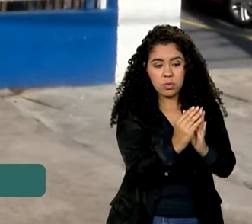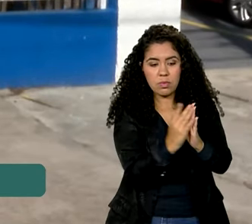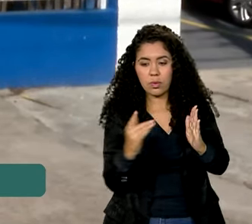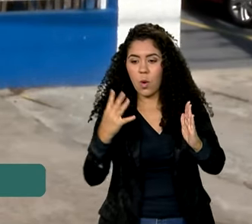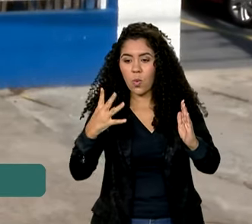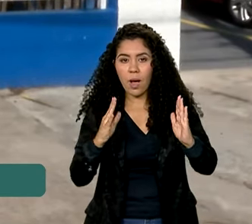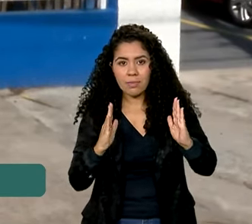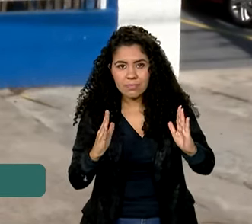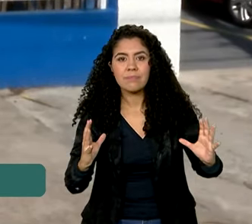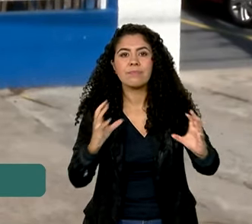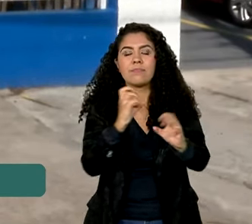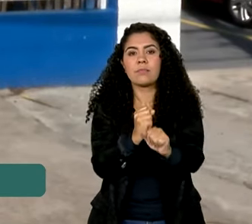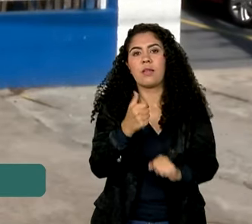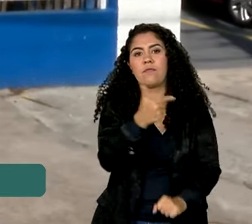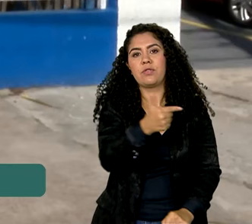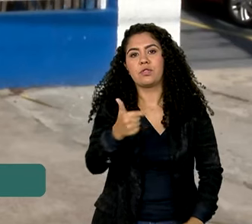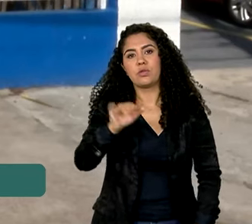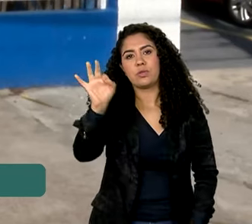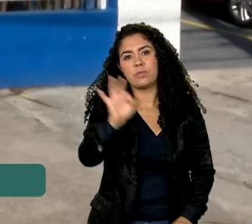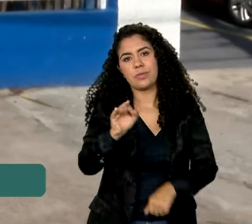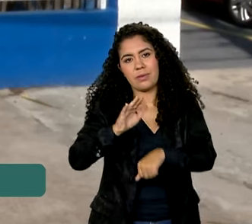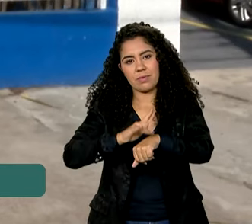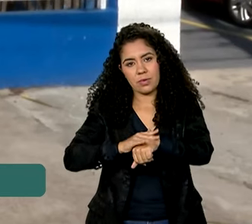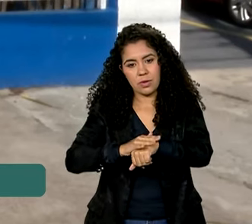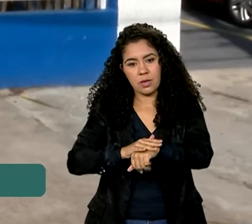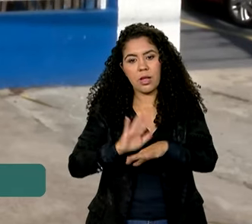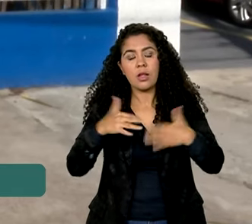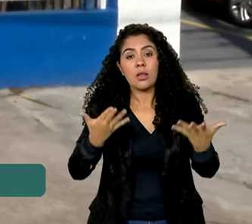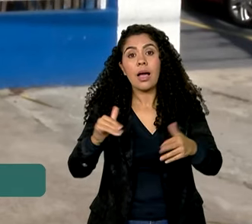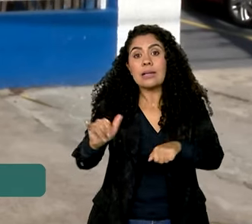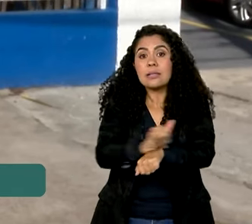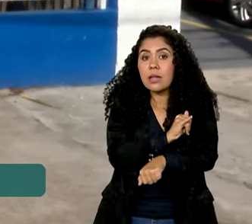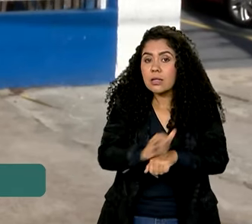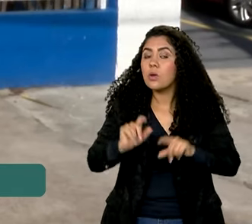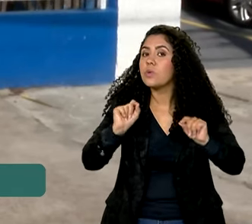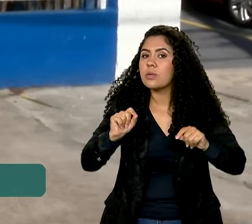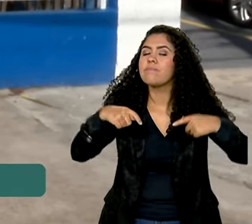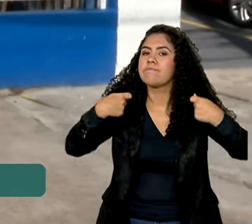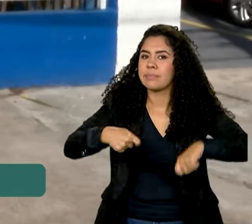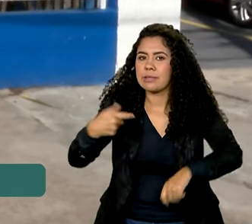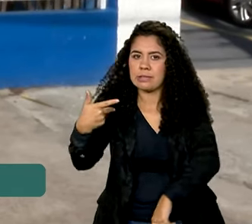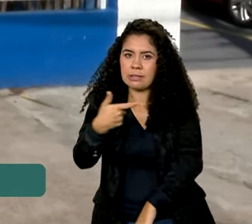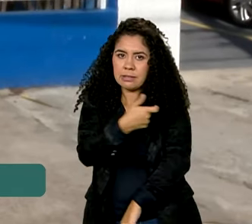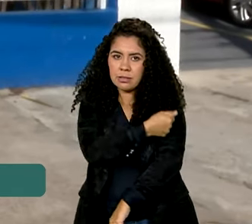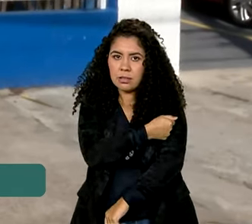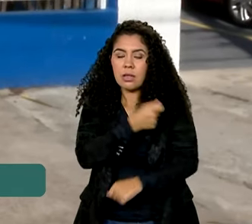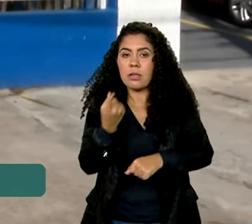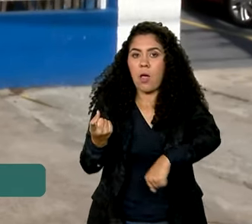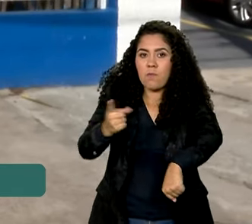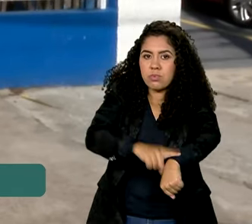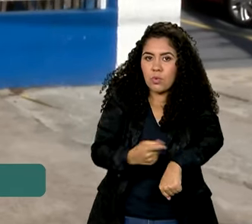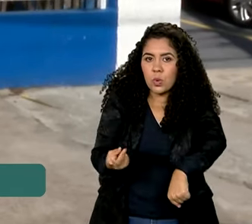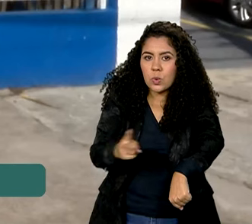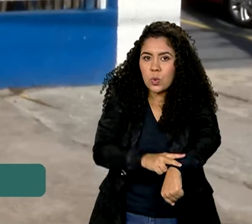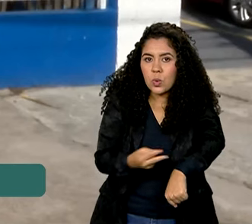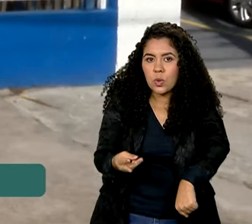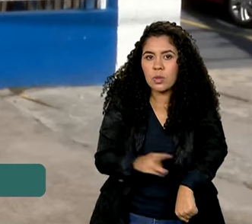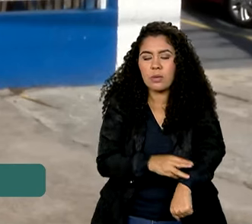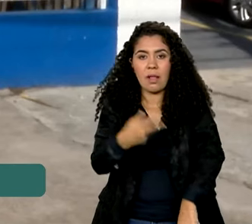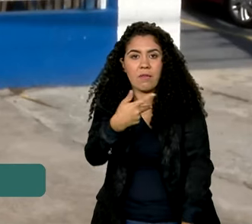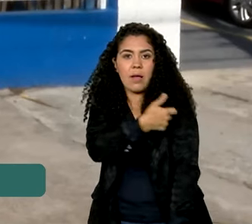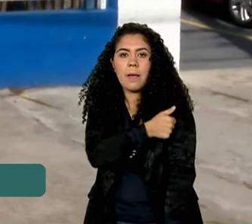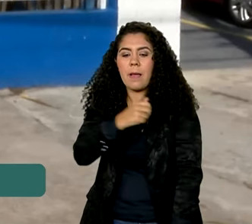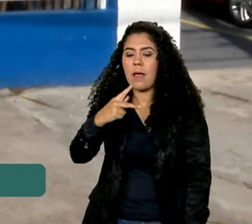mais 22% da doença. O esquema vacinal é feito em três doses da vacina